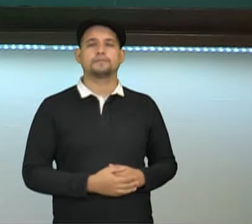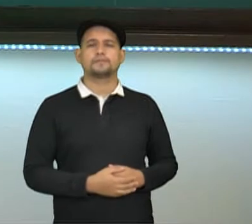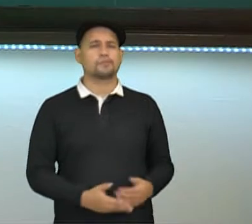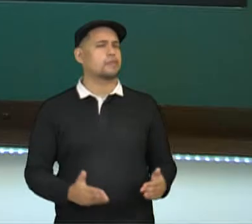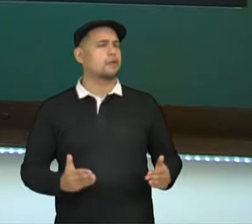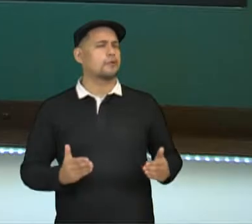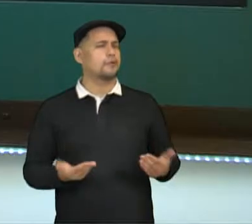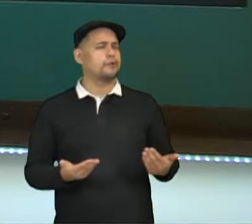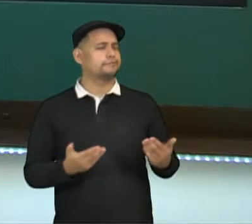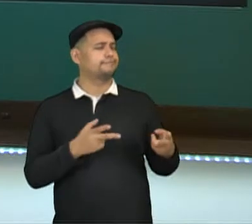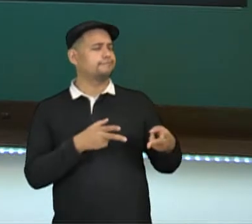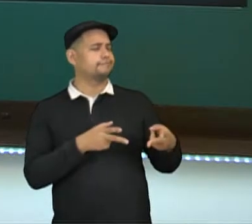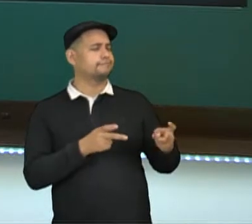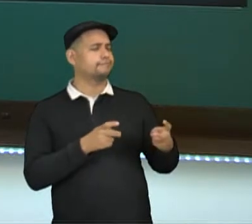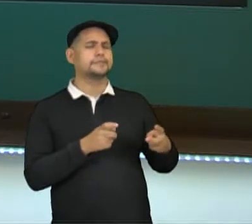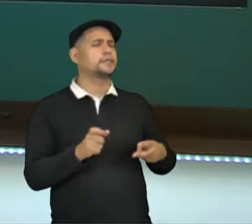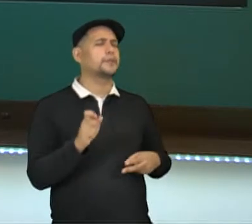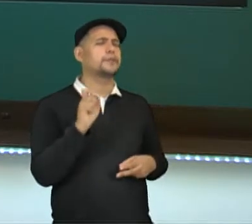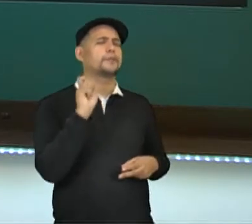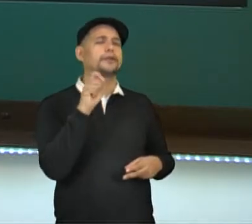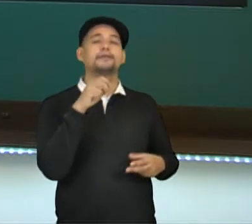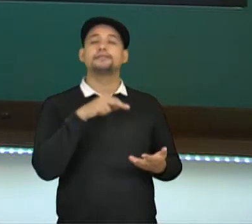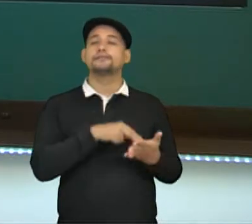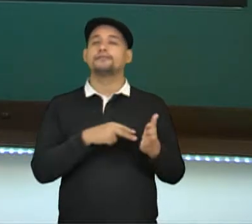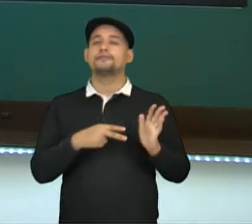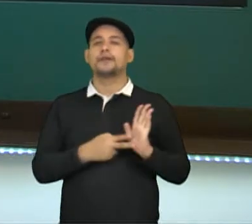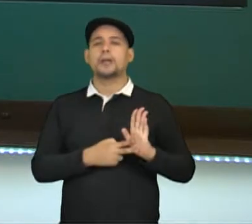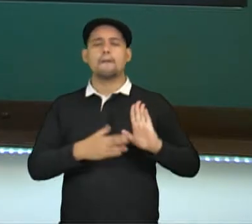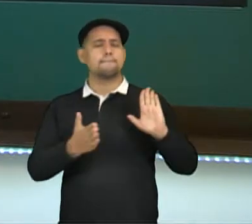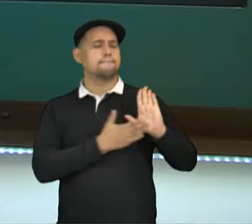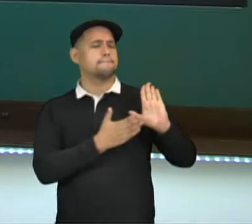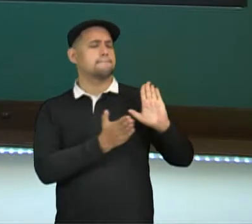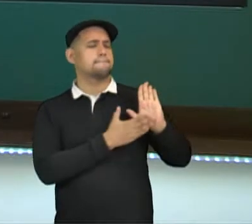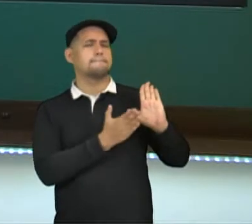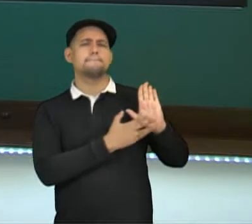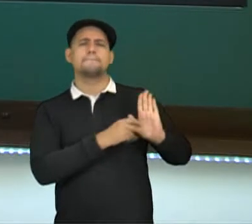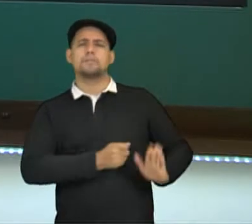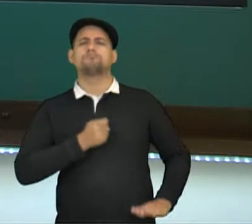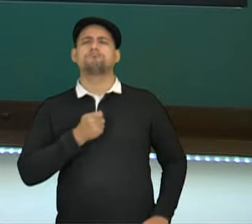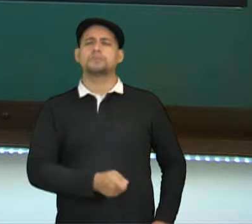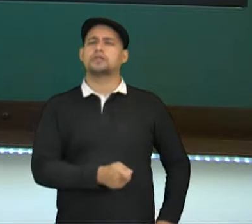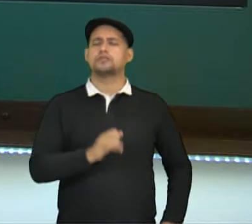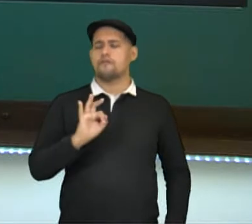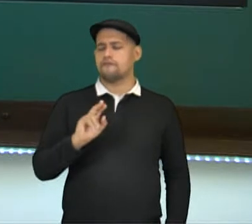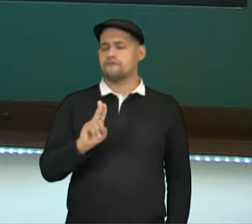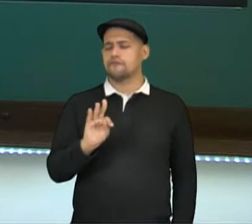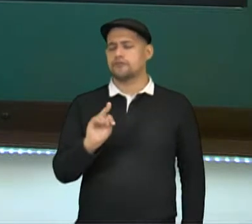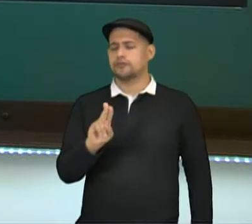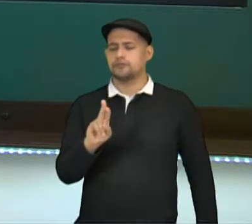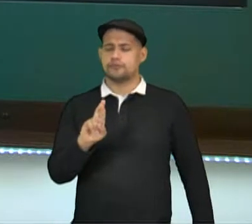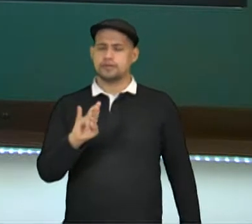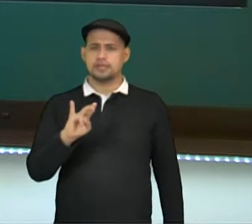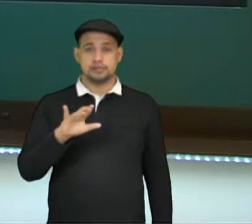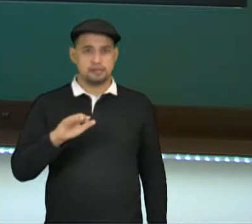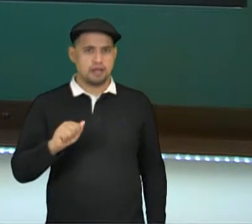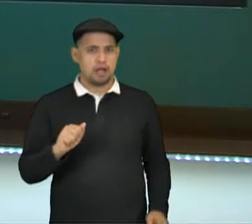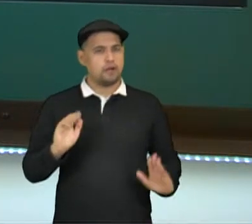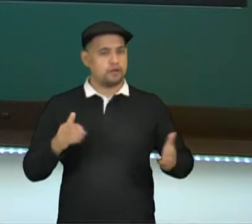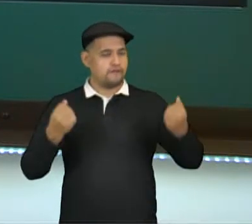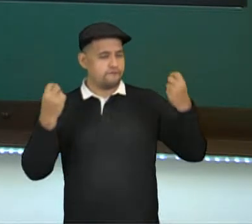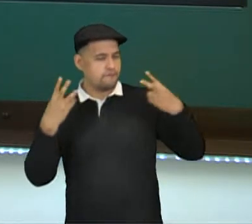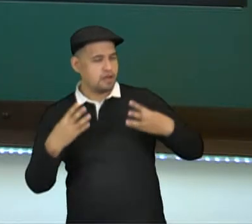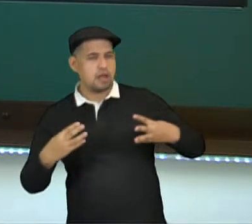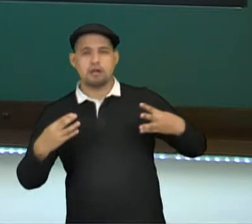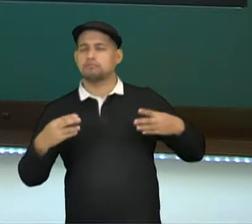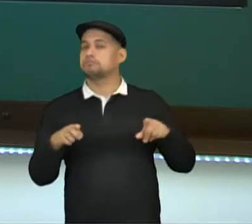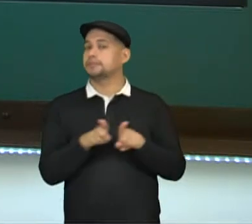Agora a gente vai ver exatamente o que é o protesto futurista. Agora a gente vai entrar naquele lado mais que choca mais e a gente vai